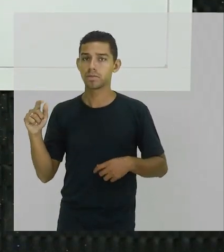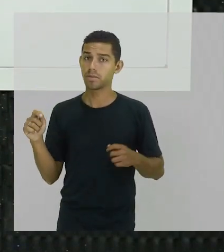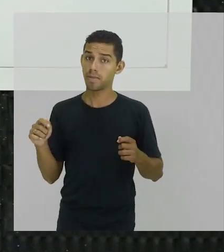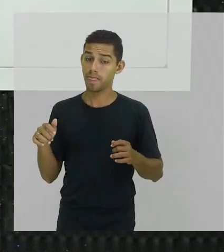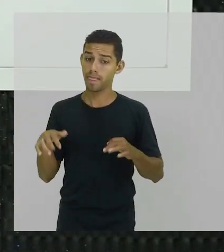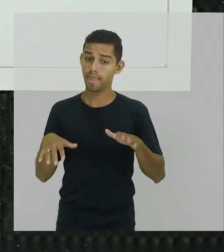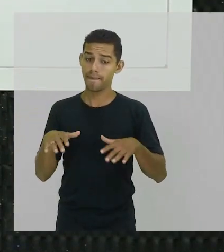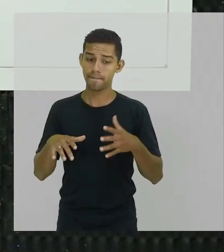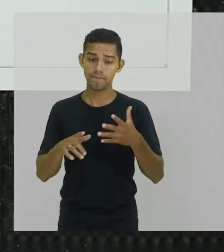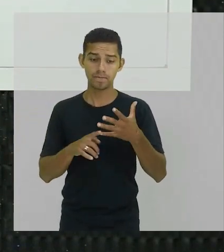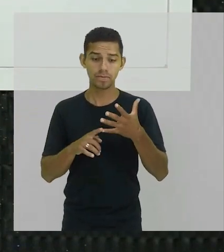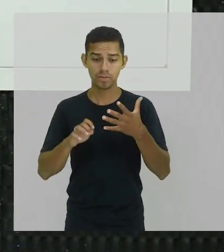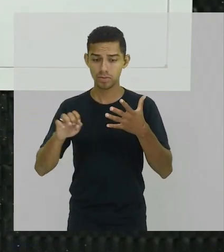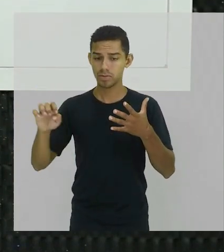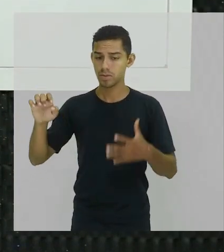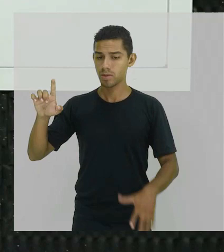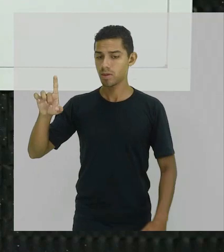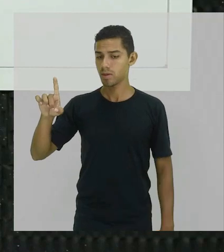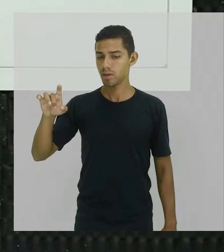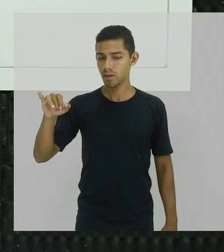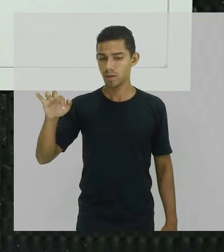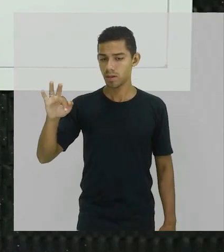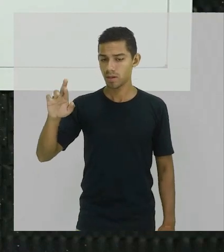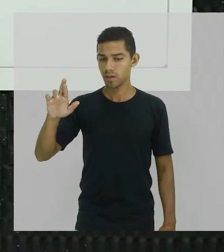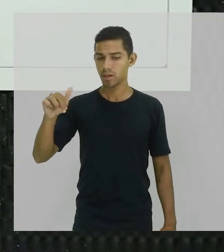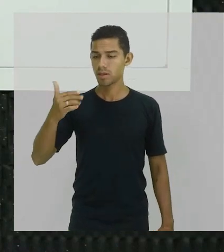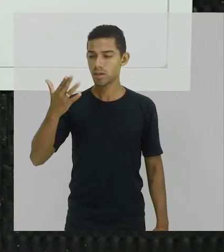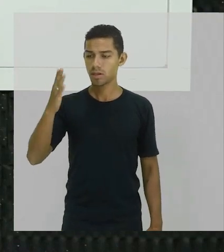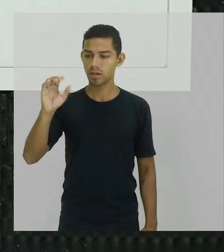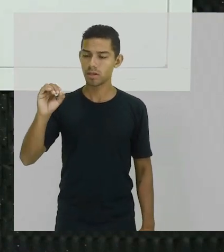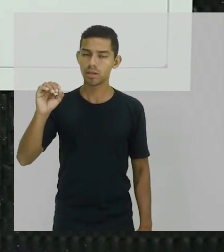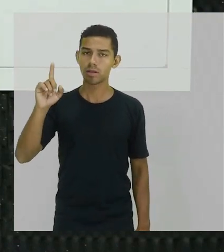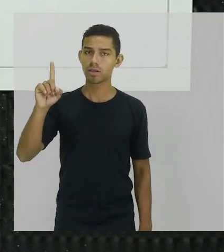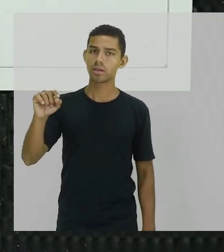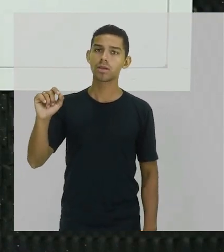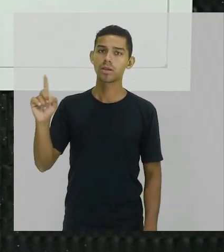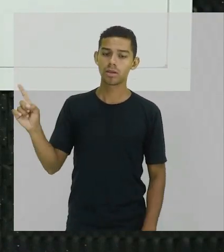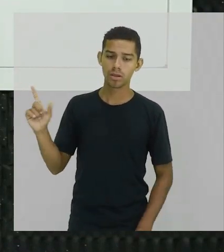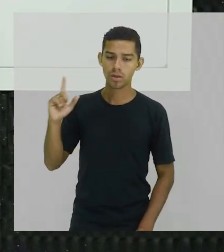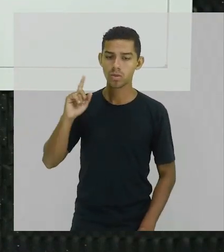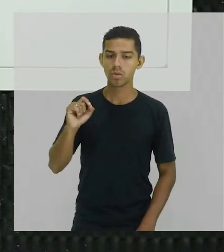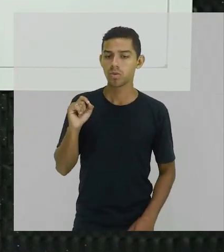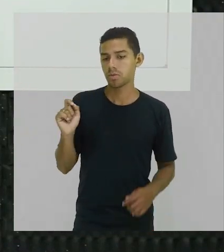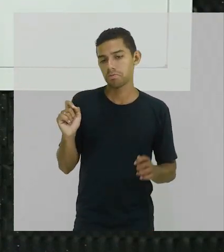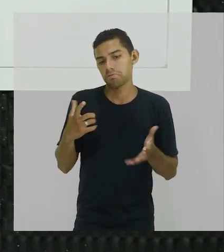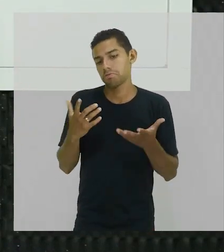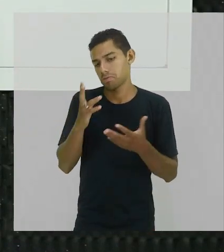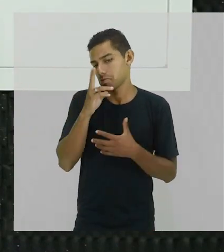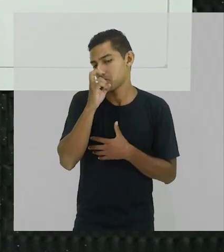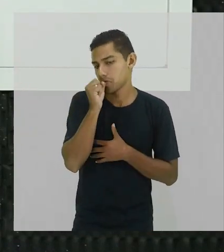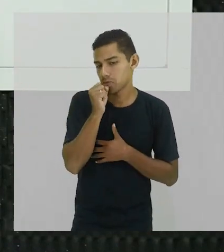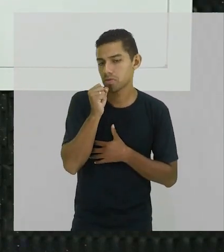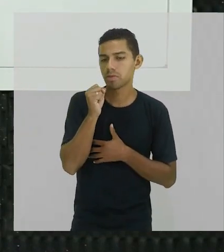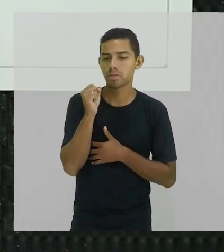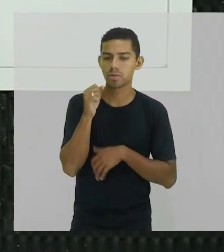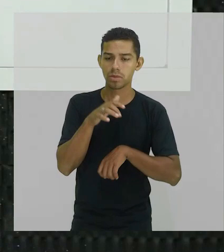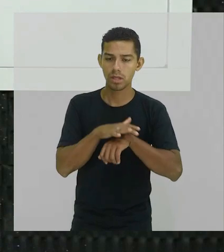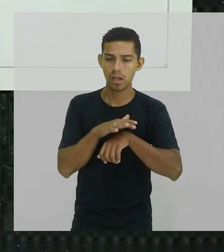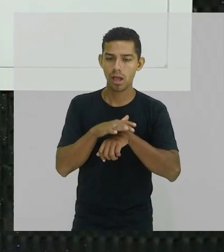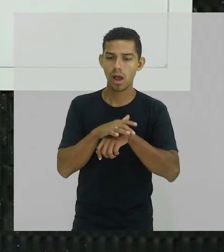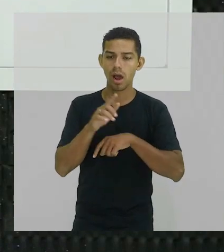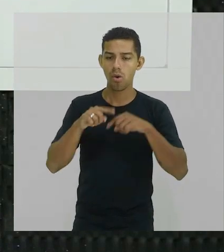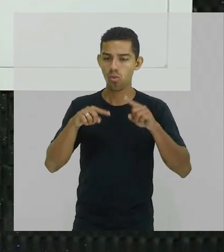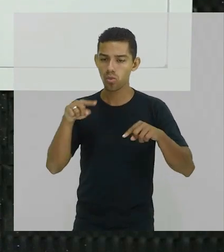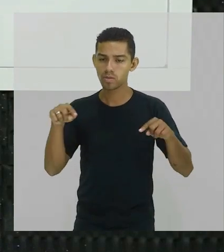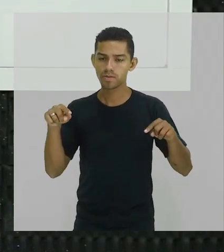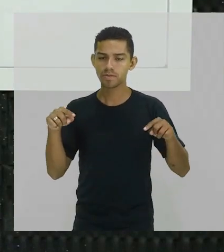certo? E a difração vai ser, não é, esse potencial que a onda vai ter